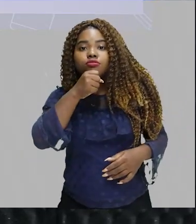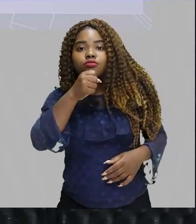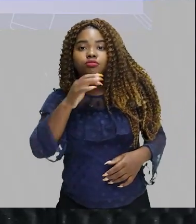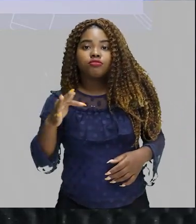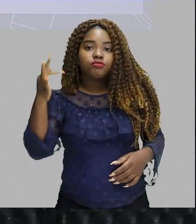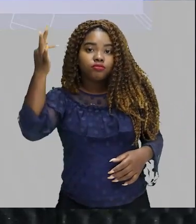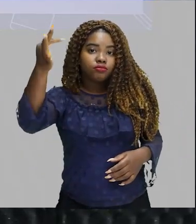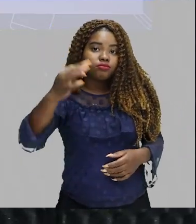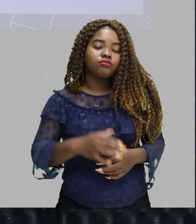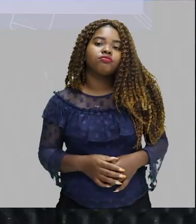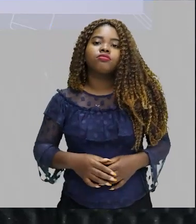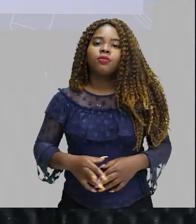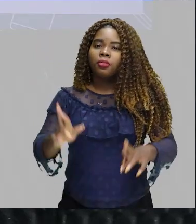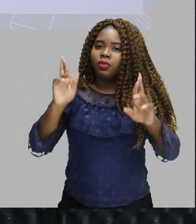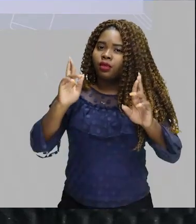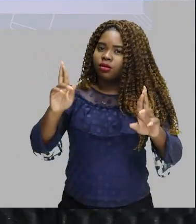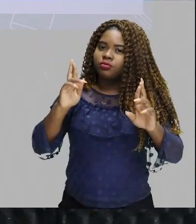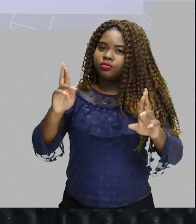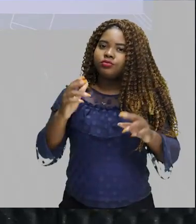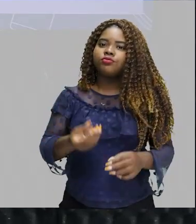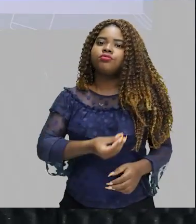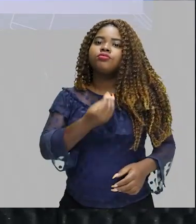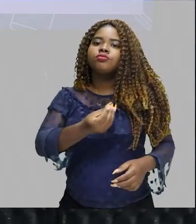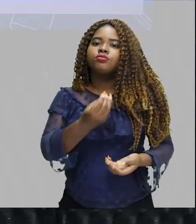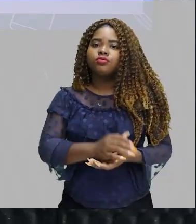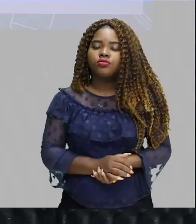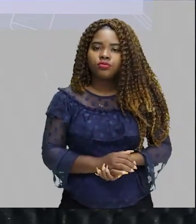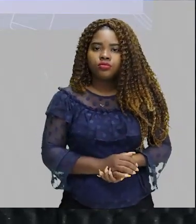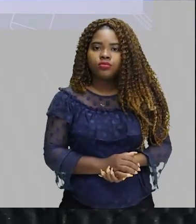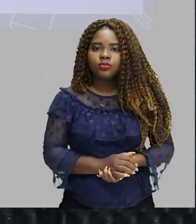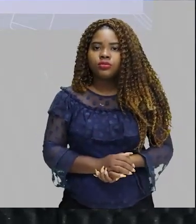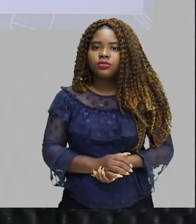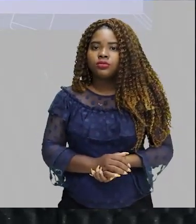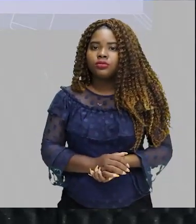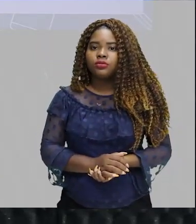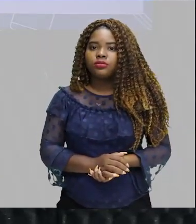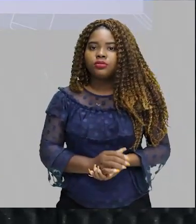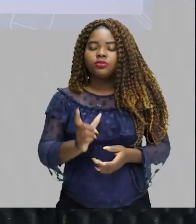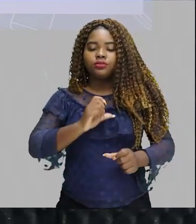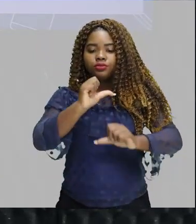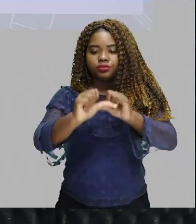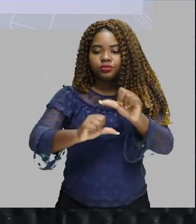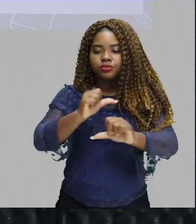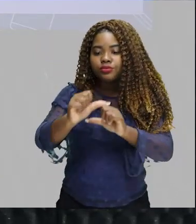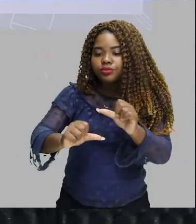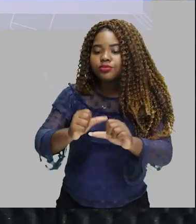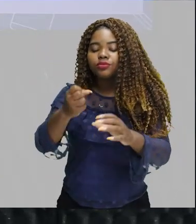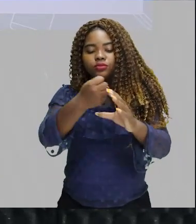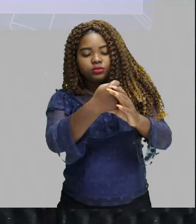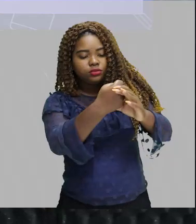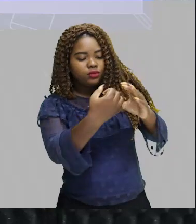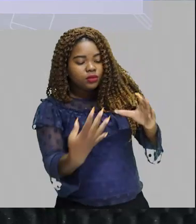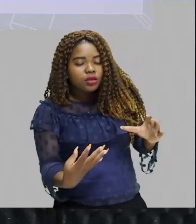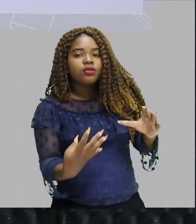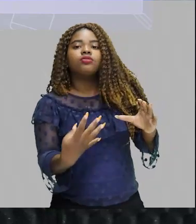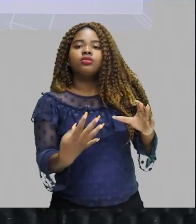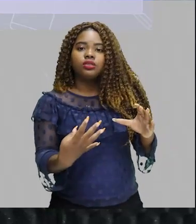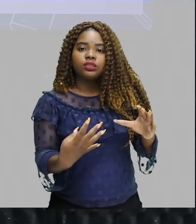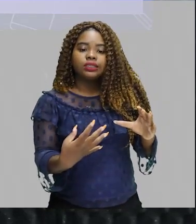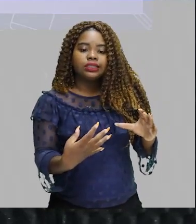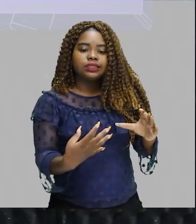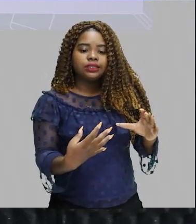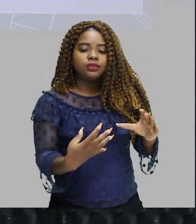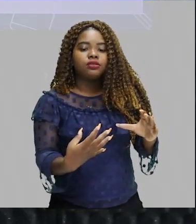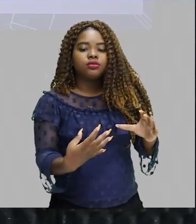Aumento da expectativa de vida. Isso é que nós chamamos de transição demográfica, ou seja, as características demográficas de uma